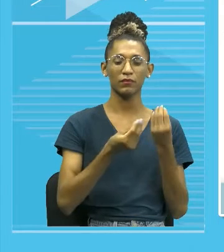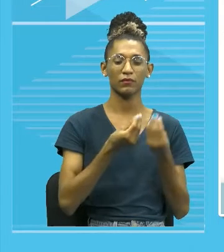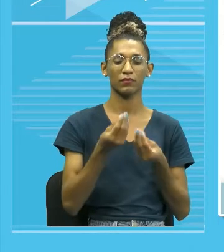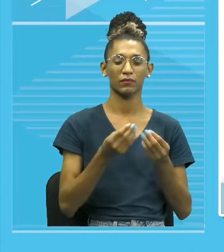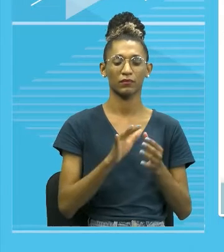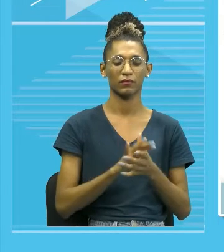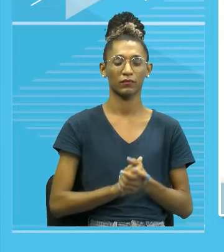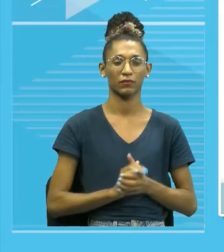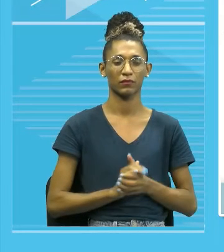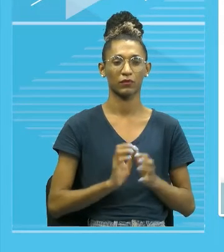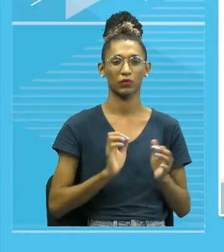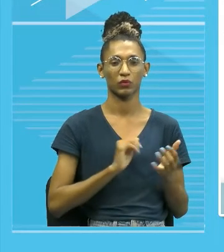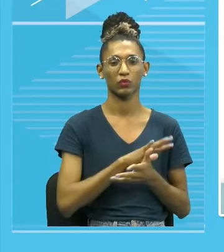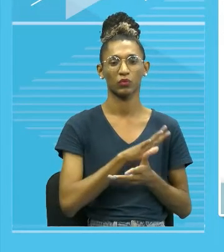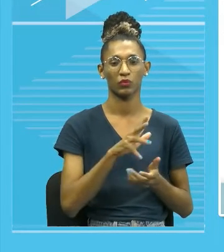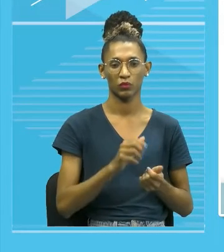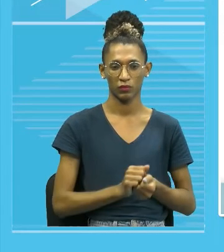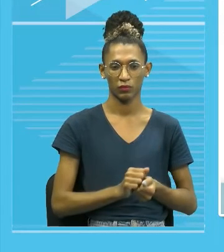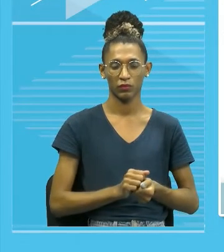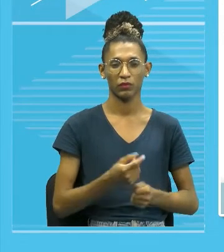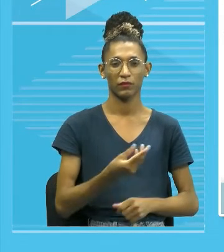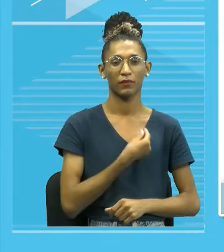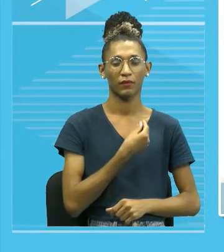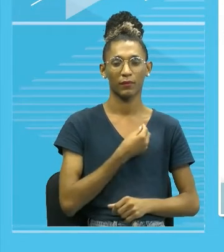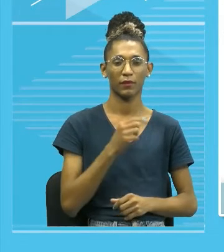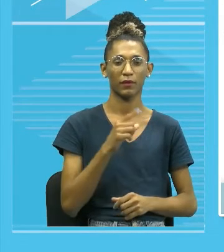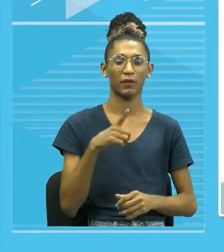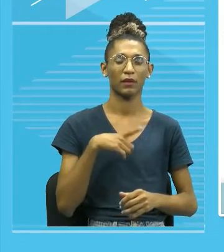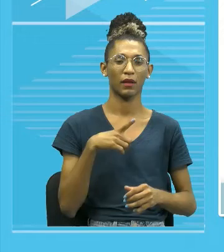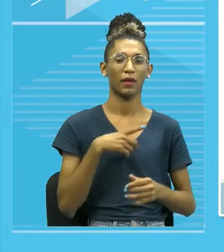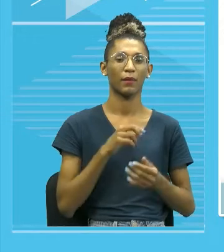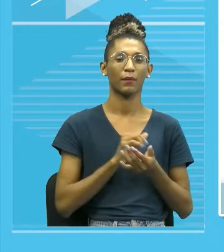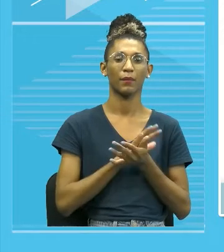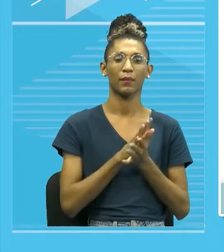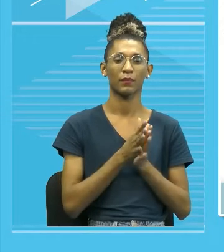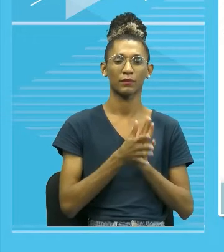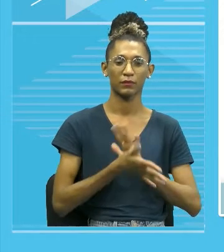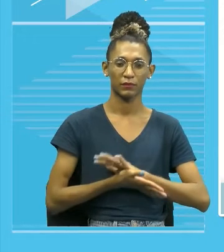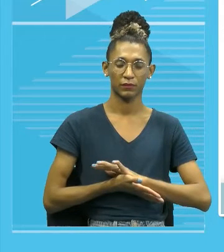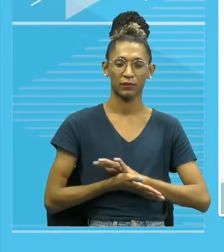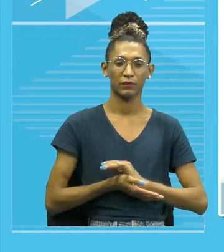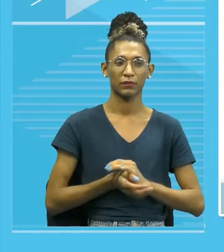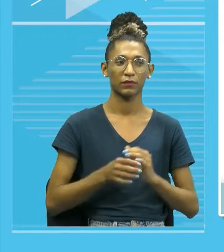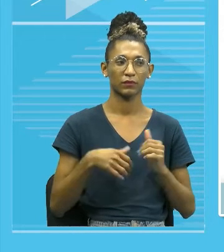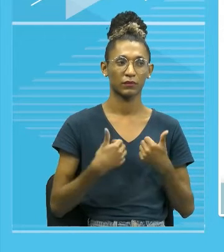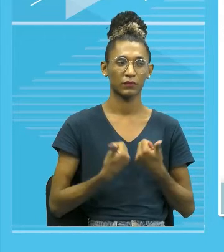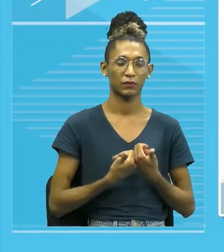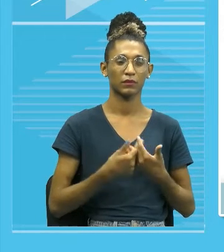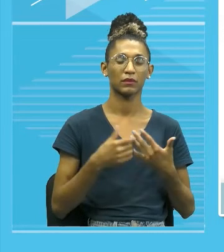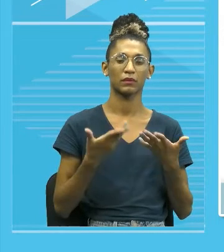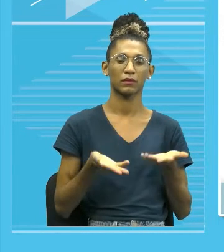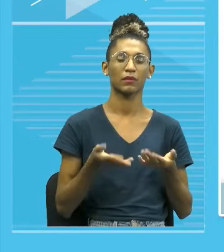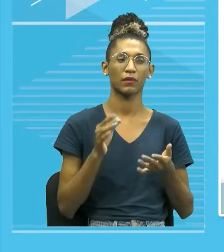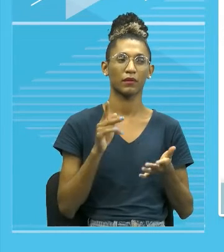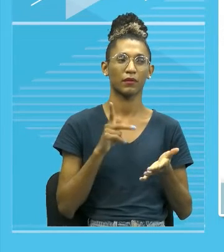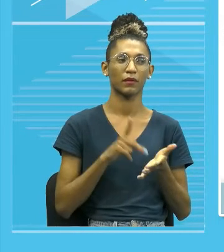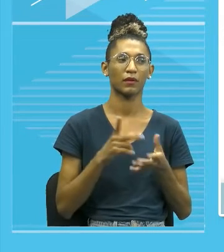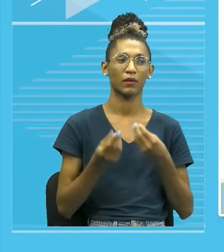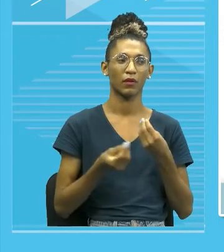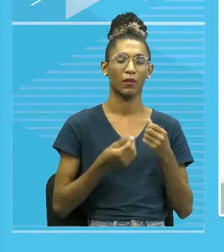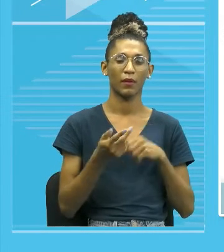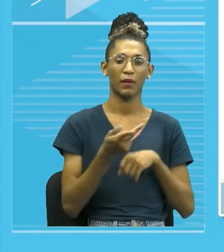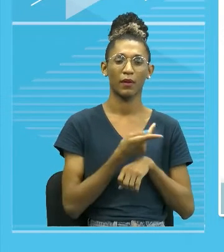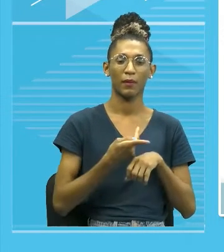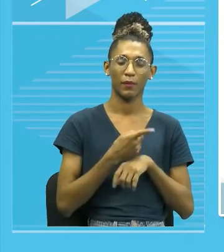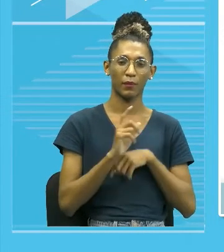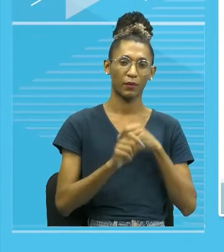no mundo na situação em que a gente vive cheio de preconceito Central Então na verdade ele procura aqui